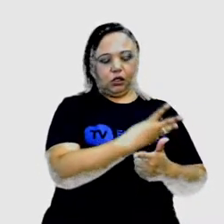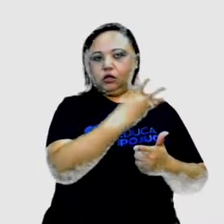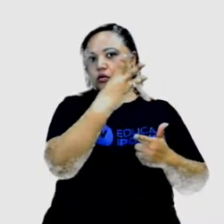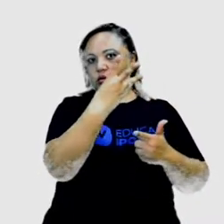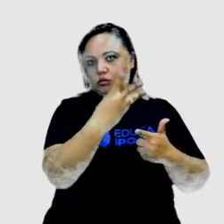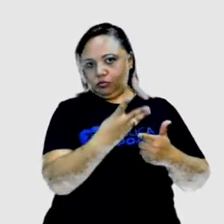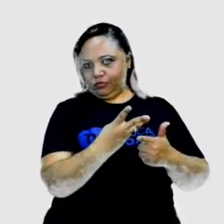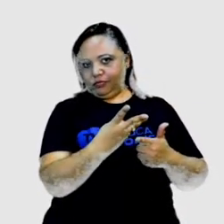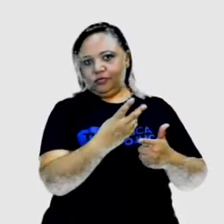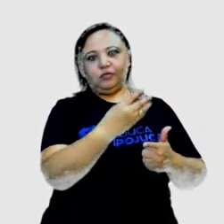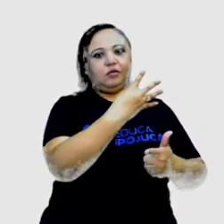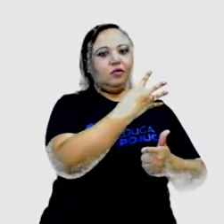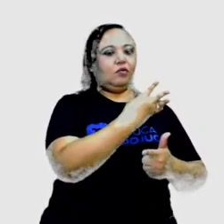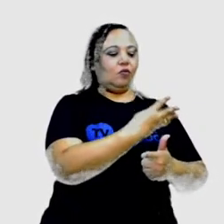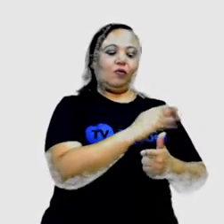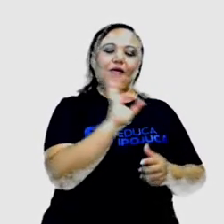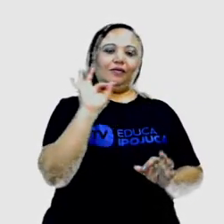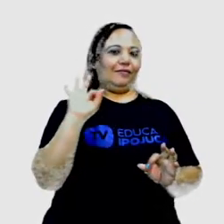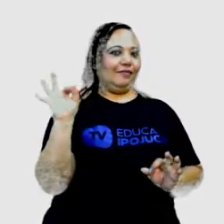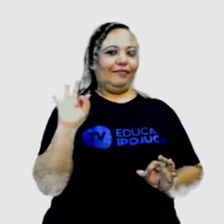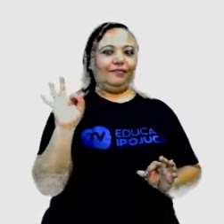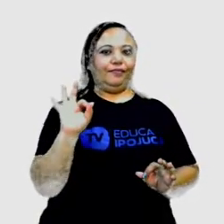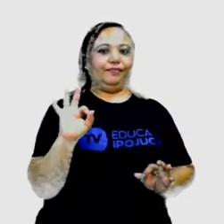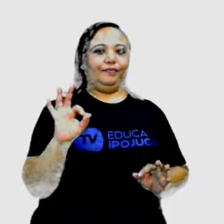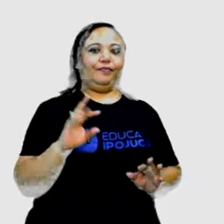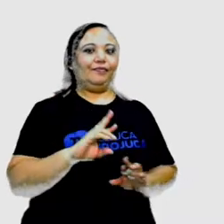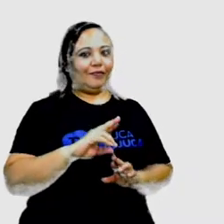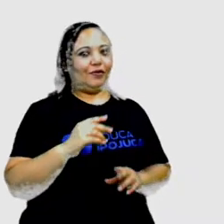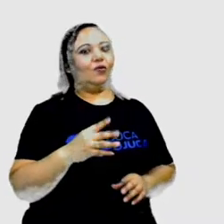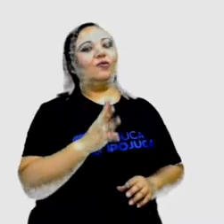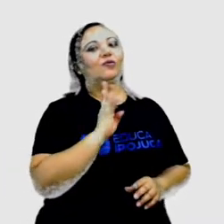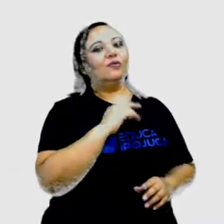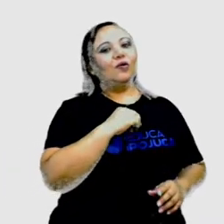também. O 4 não. O 4 nós